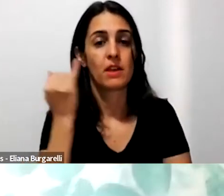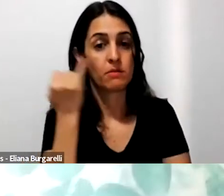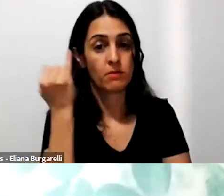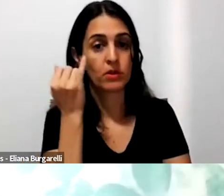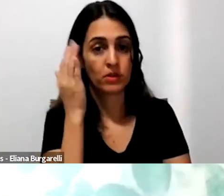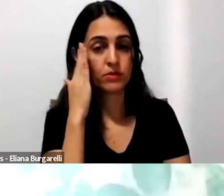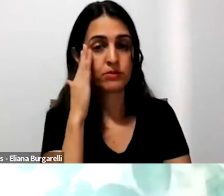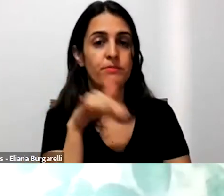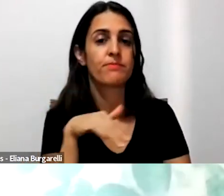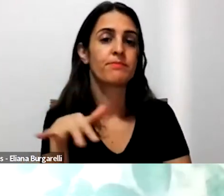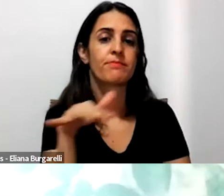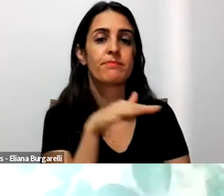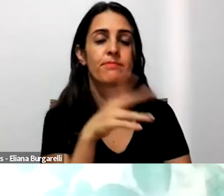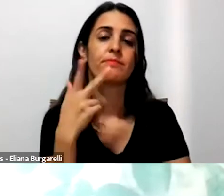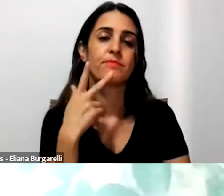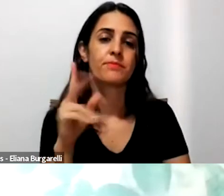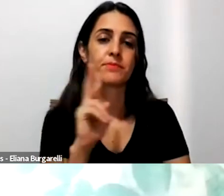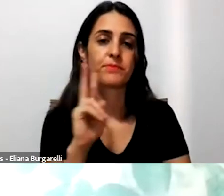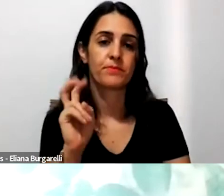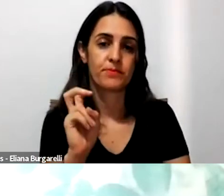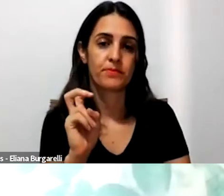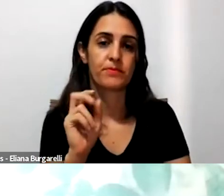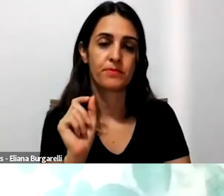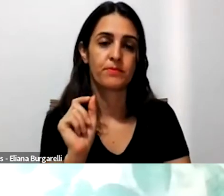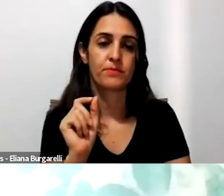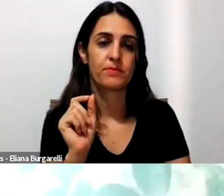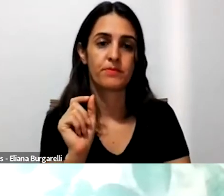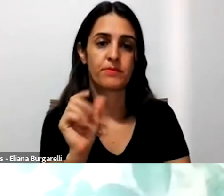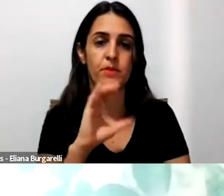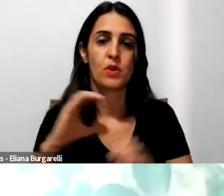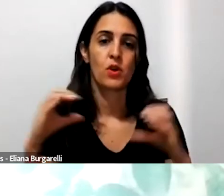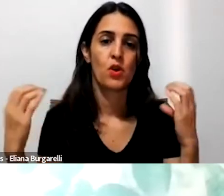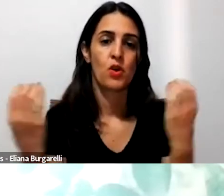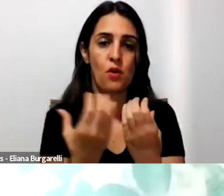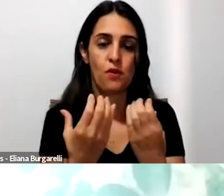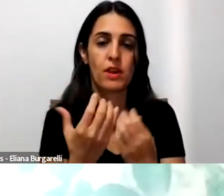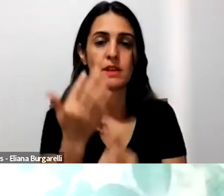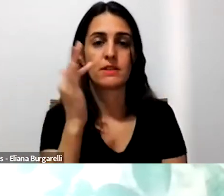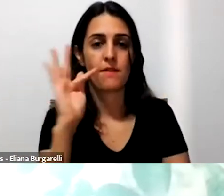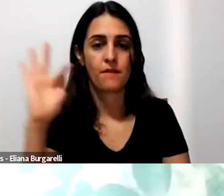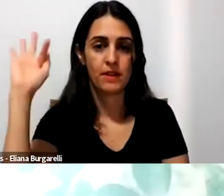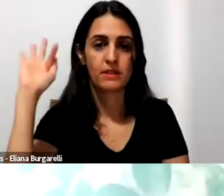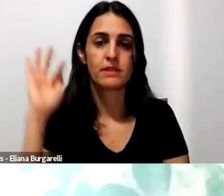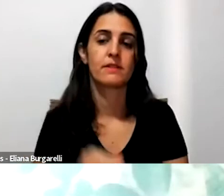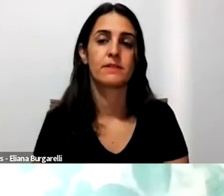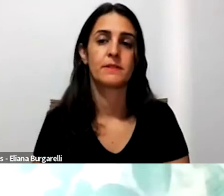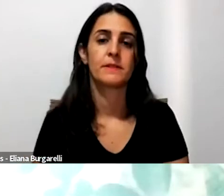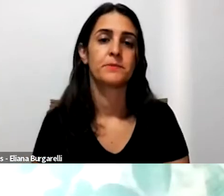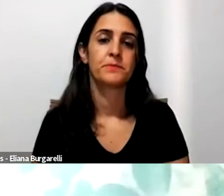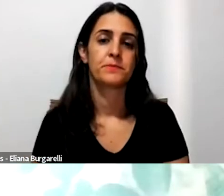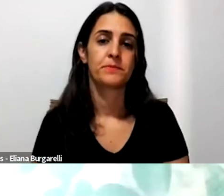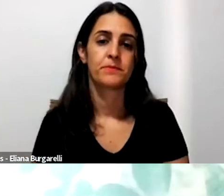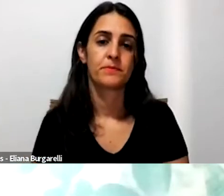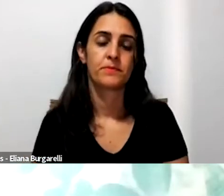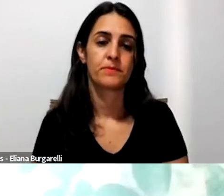que também vem acontecendo em outros países. Então, que a gente também possa olhar para esses outros povos indígenas que